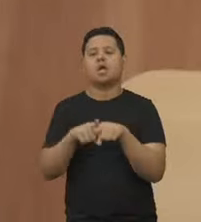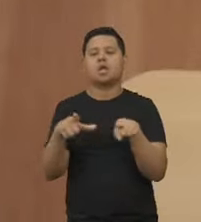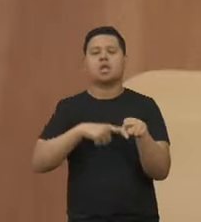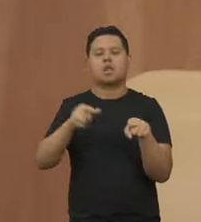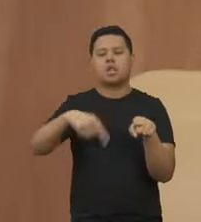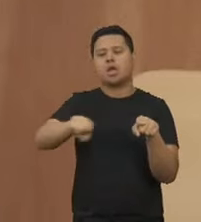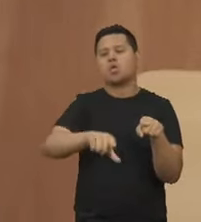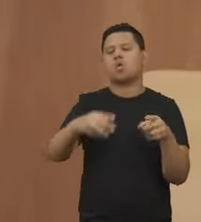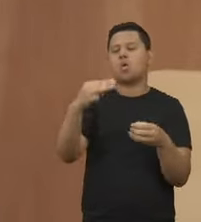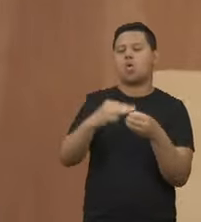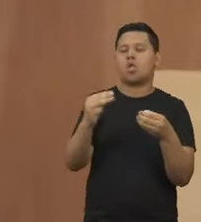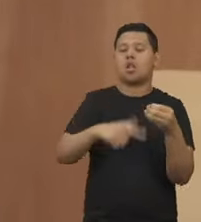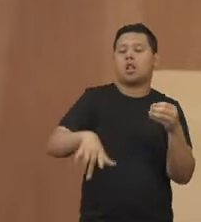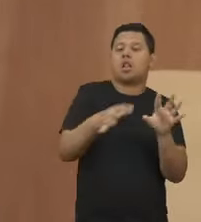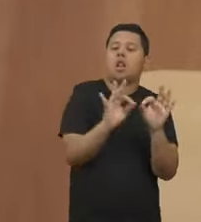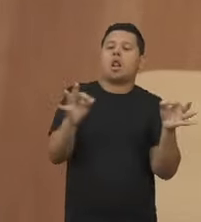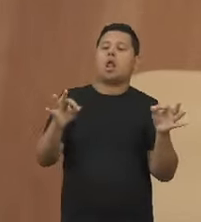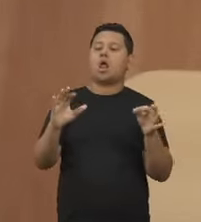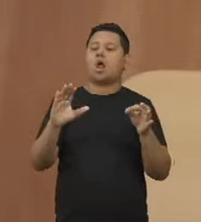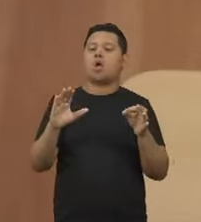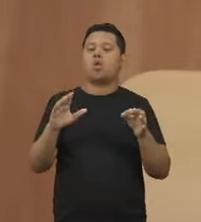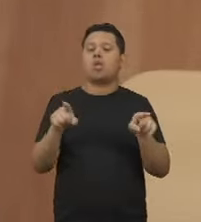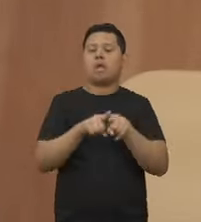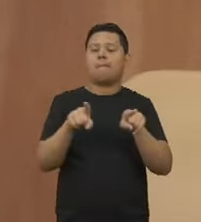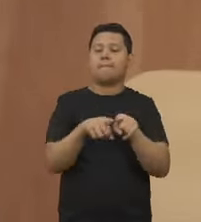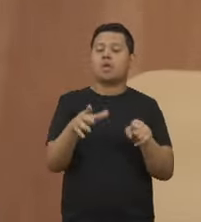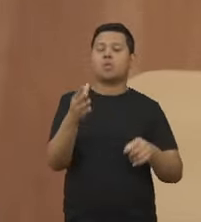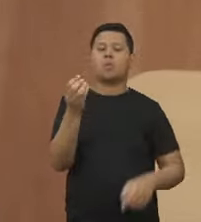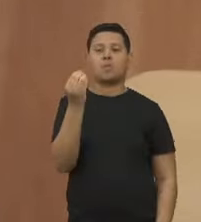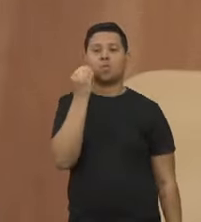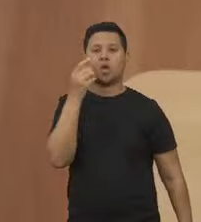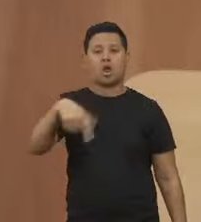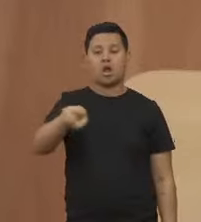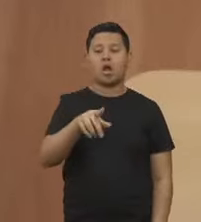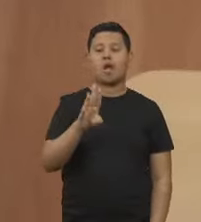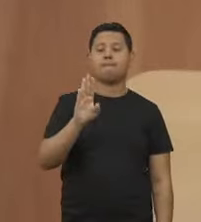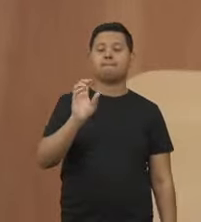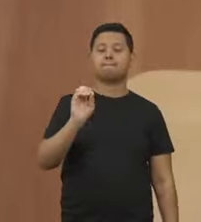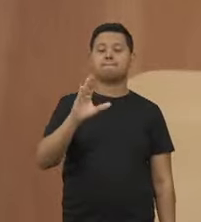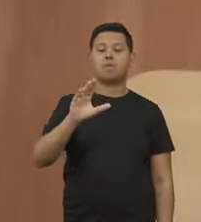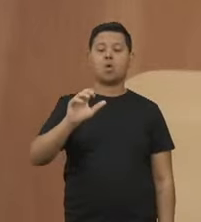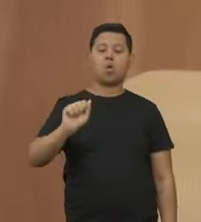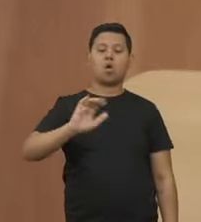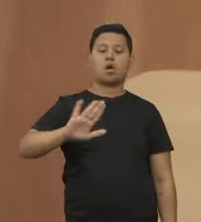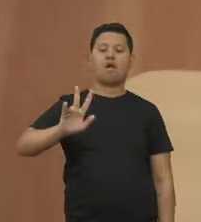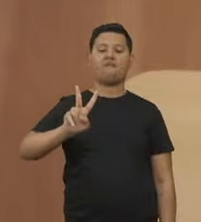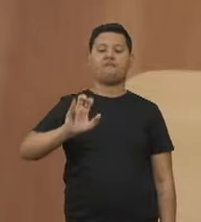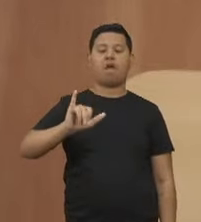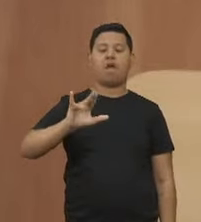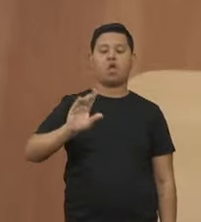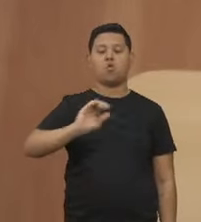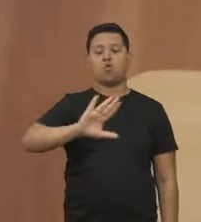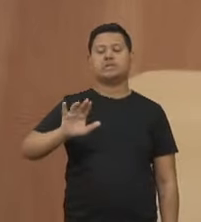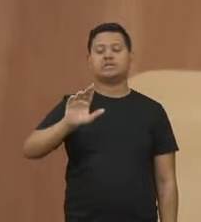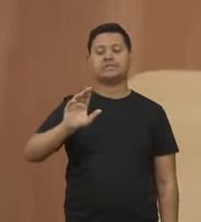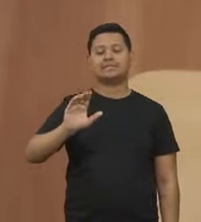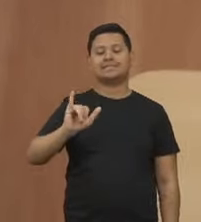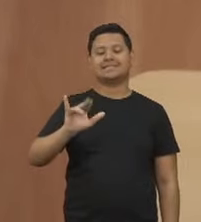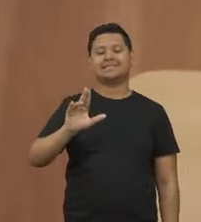nosso município, Laço Comprido. Quero aqui mandar um beijo para o Boca, para o Véio, para o Cícero do